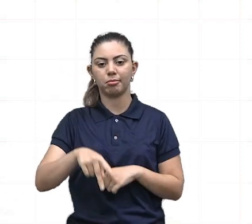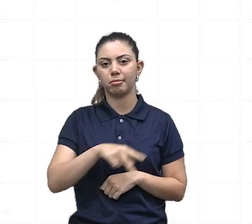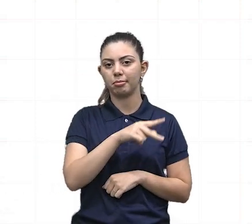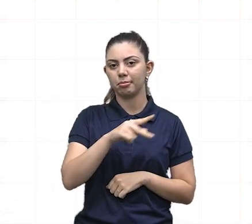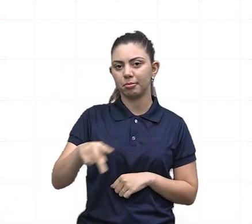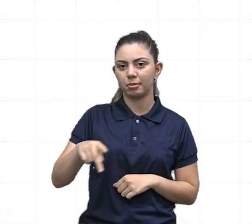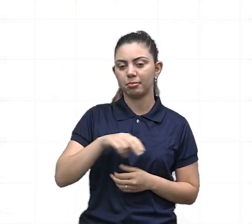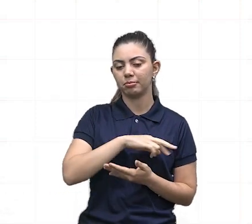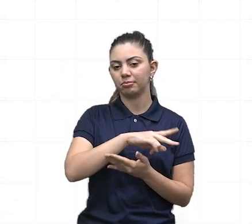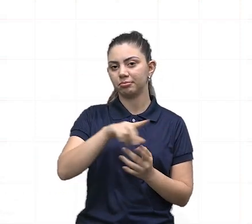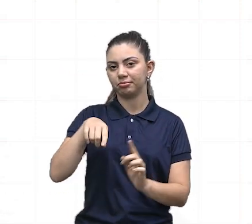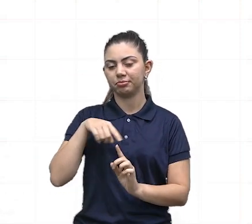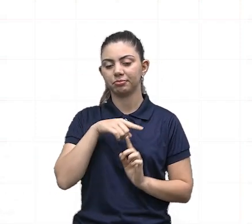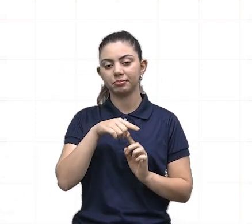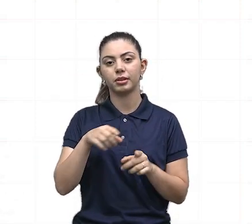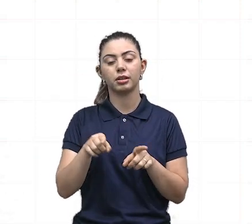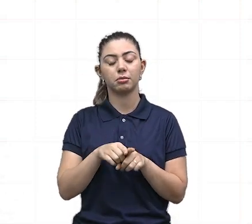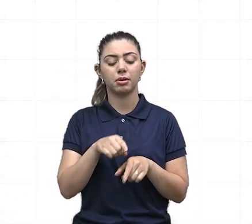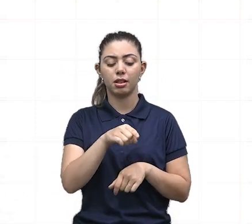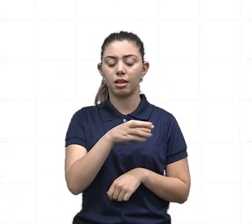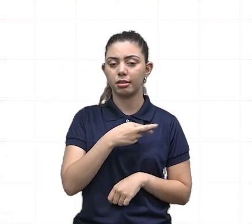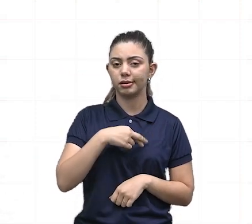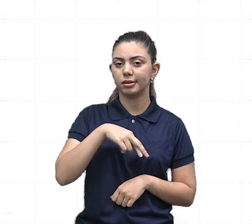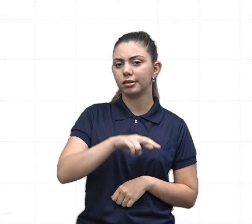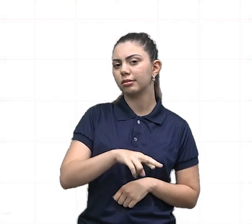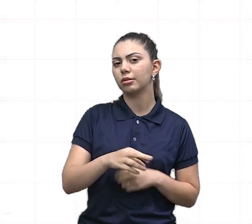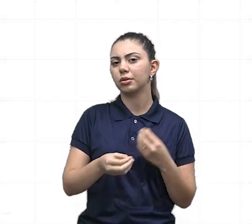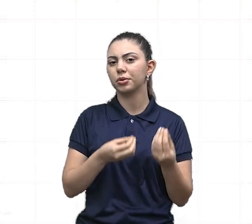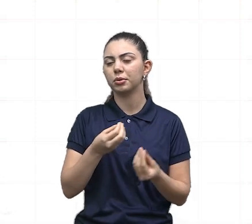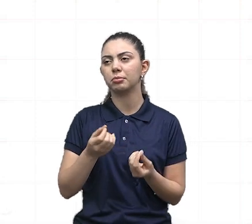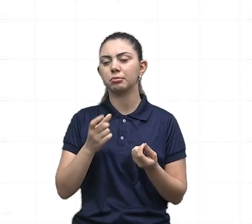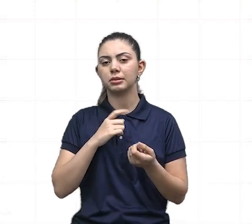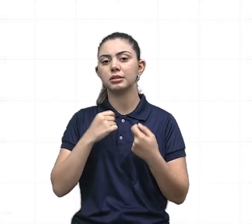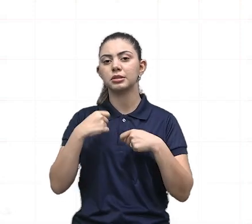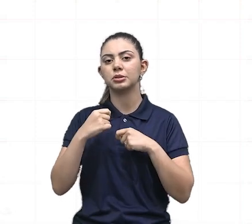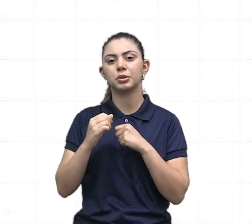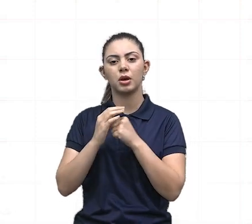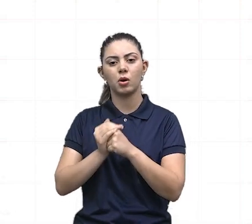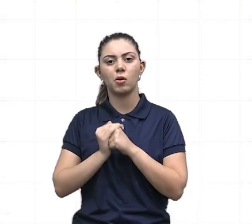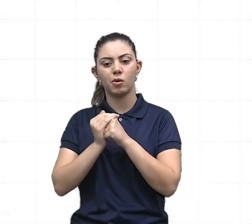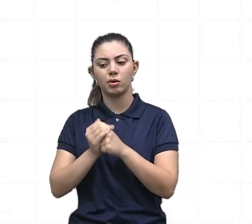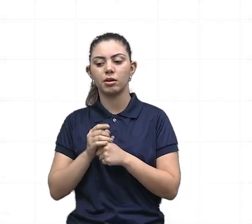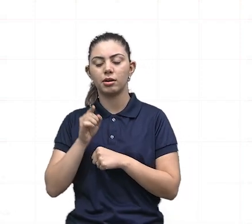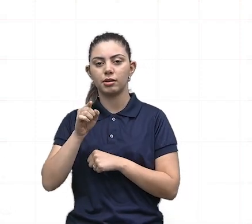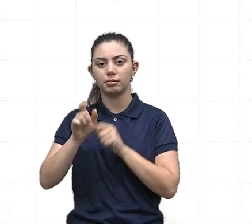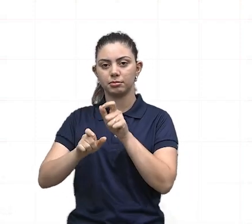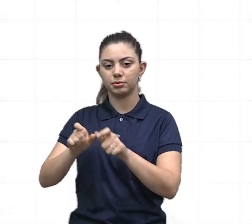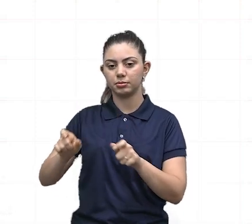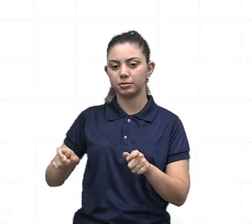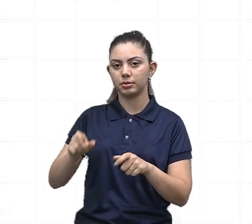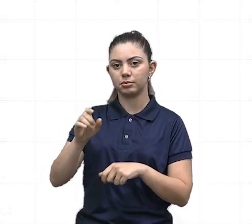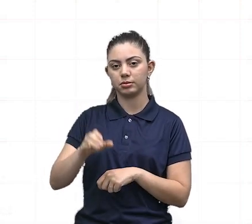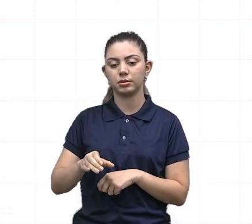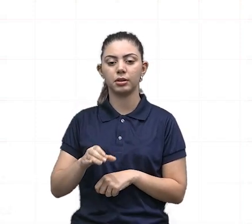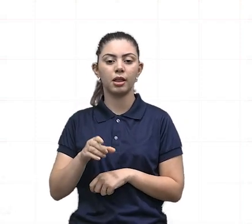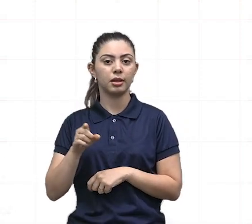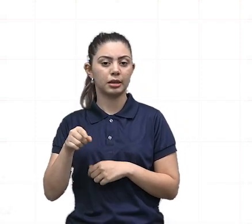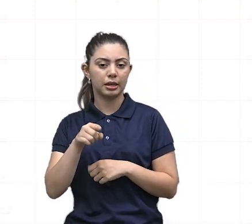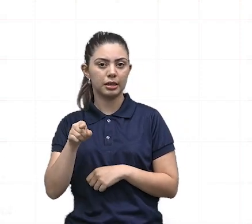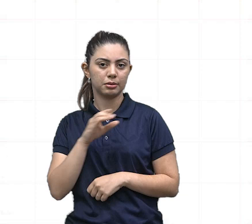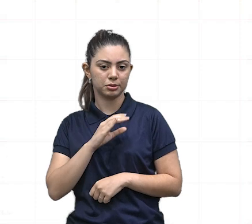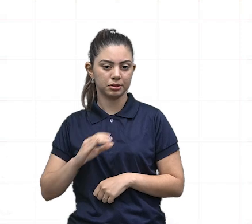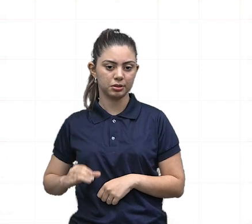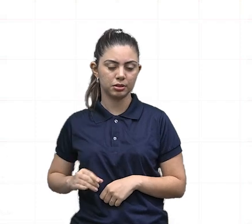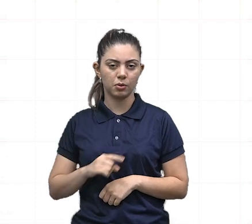padres. Os religiosos cabia, então, rezar pelo bem dos cristãos. Estudavam e dominavam a oratória, falar para